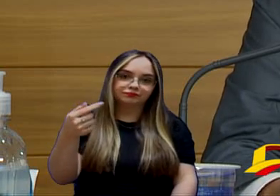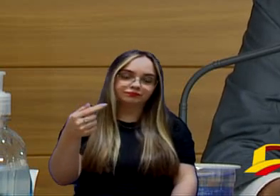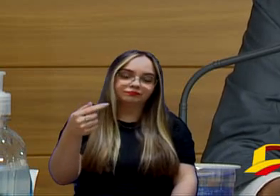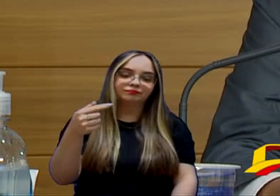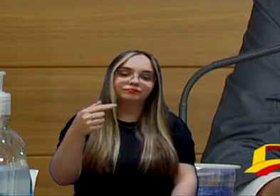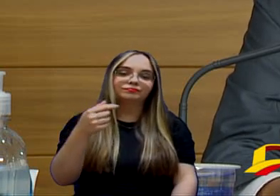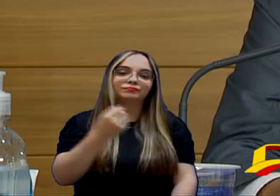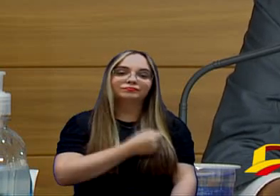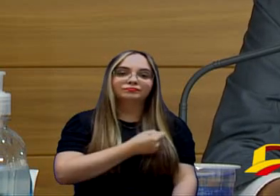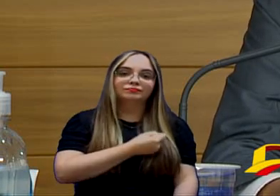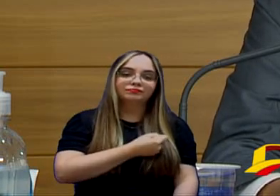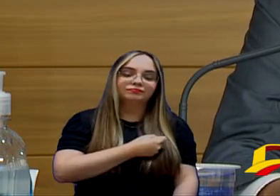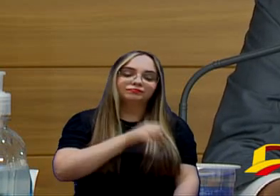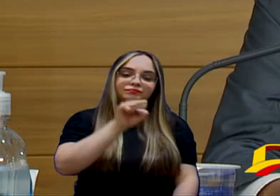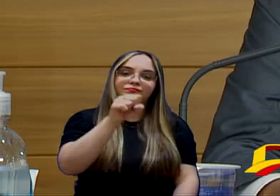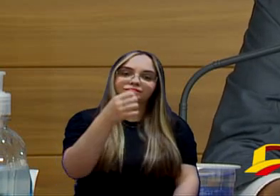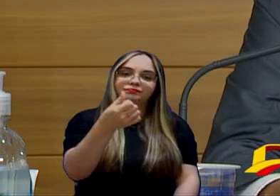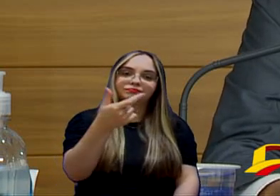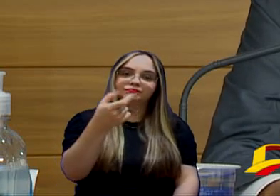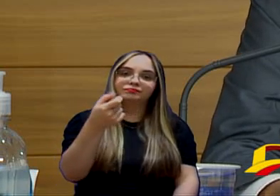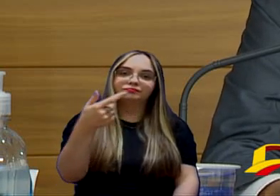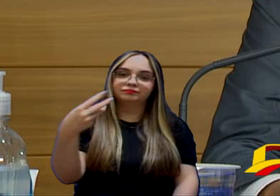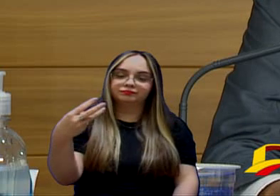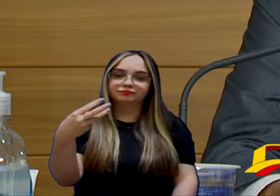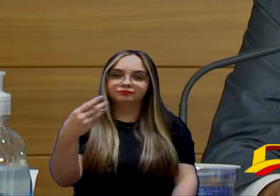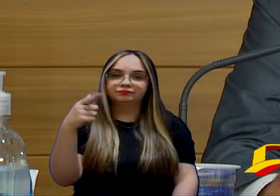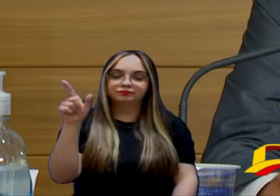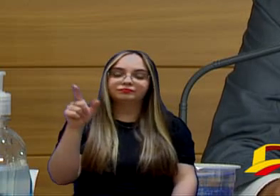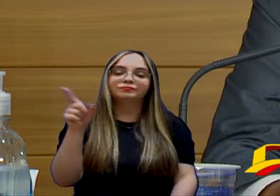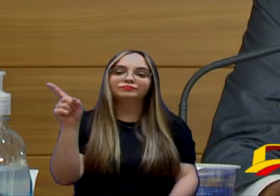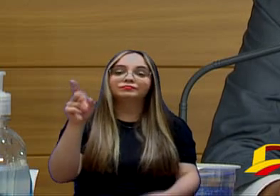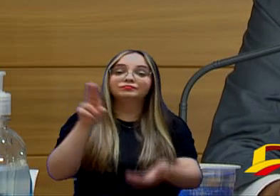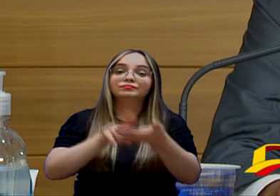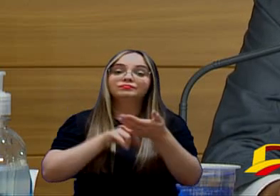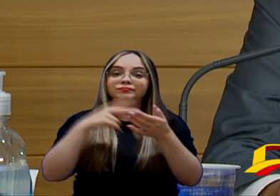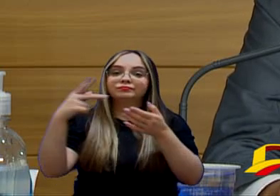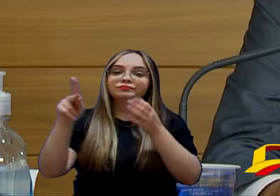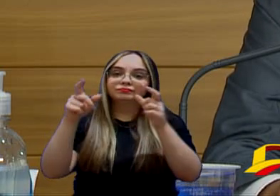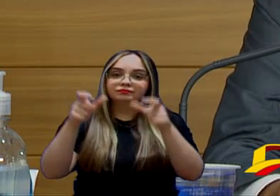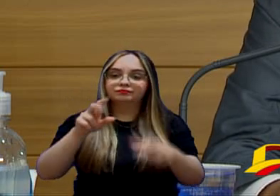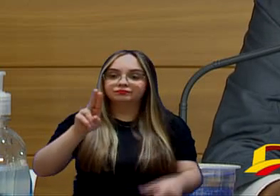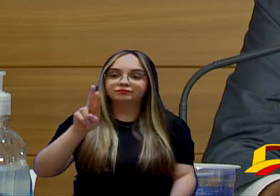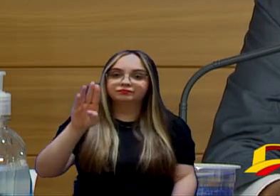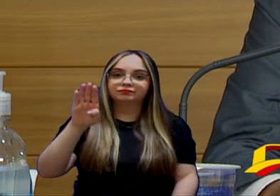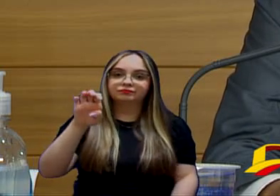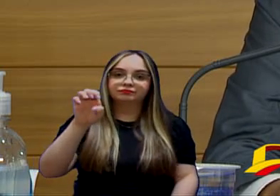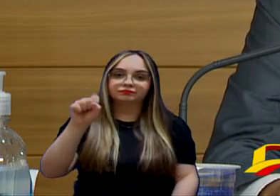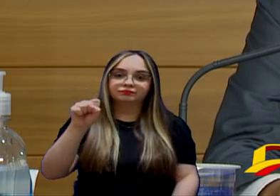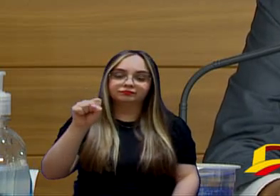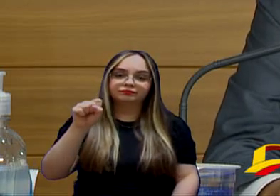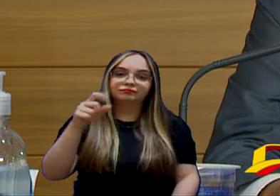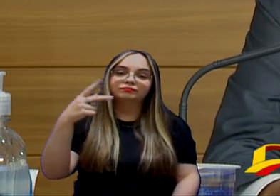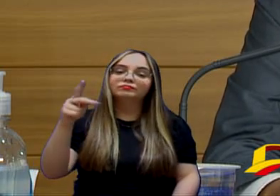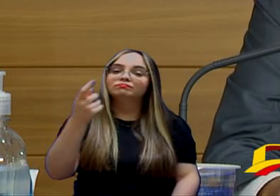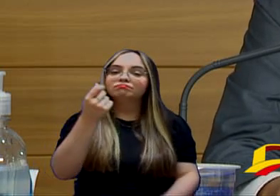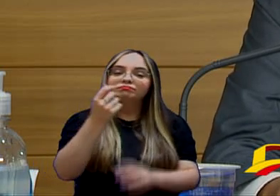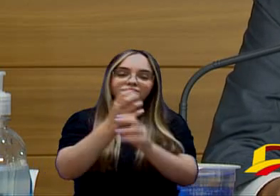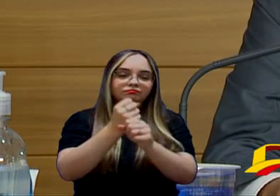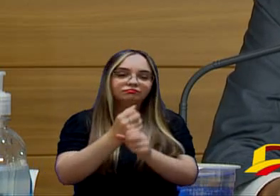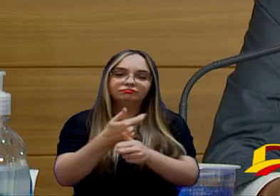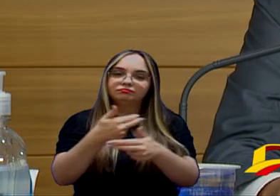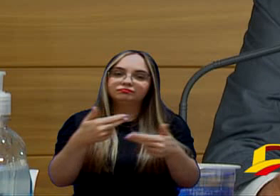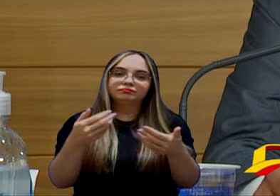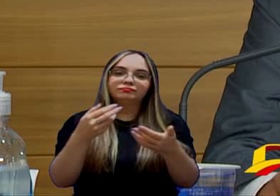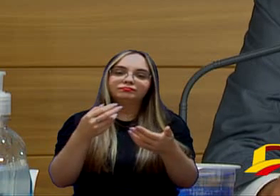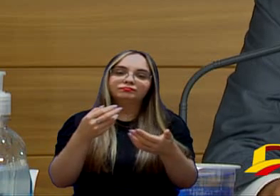protocolo número 86 2023 ofício da URBS encaminhando notificações de atuações e valor de boletos emitidos